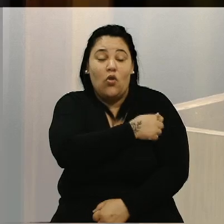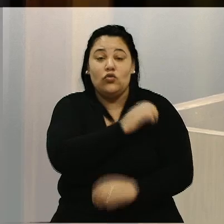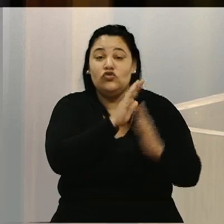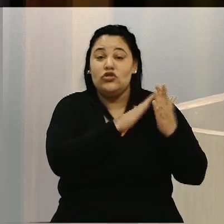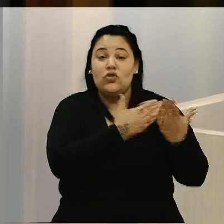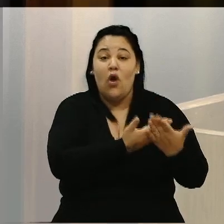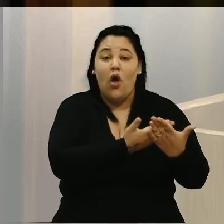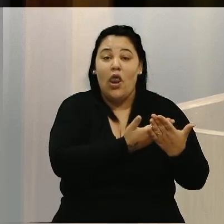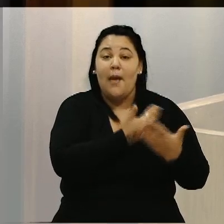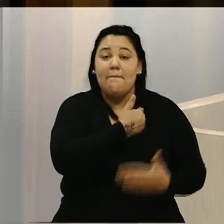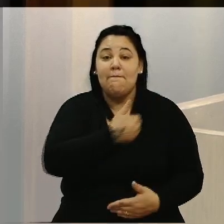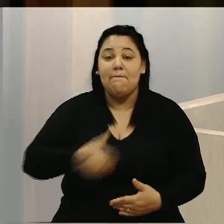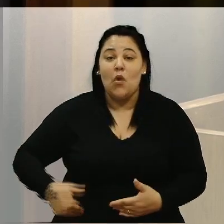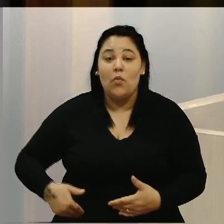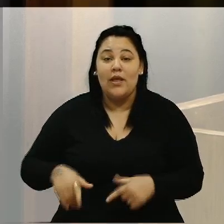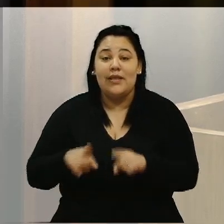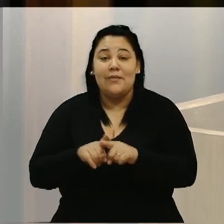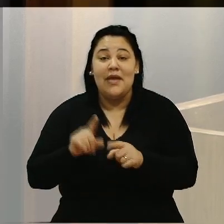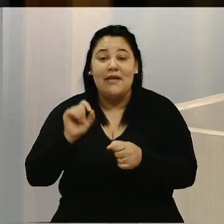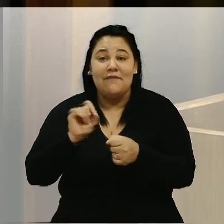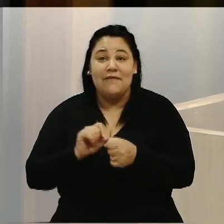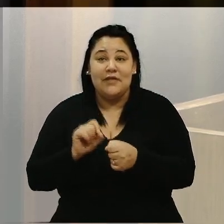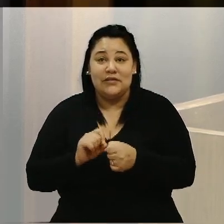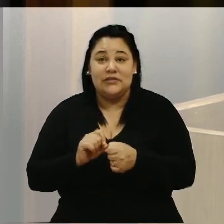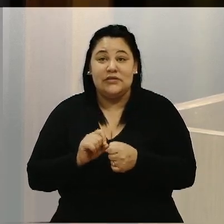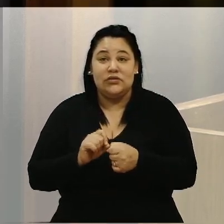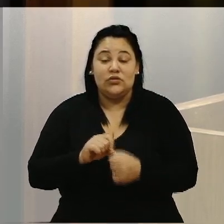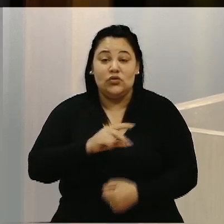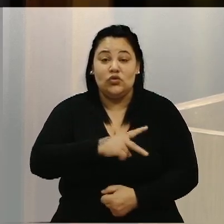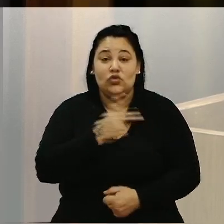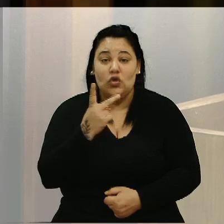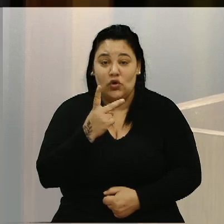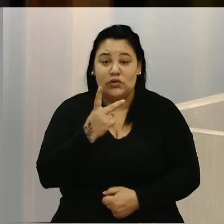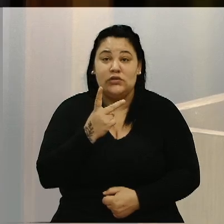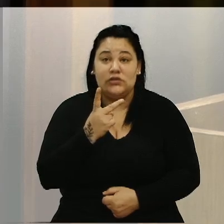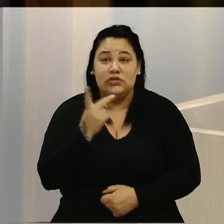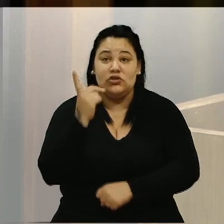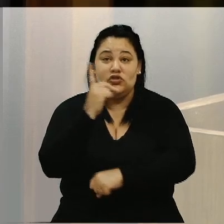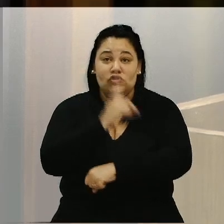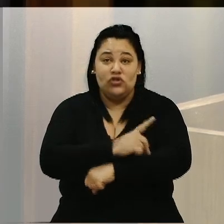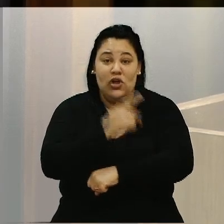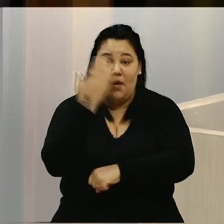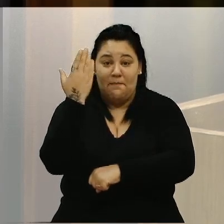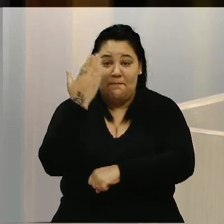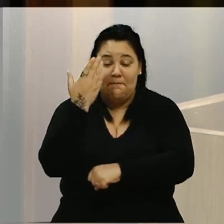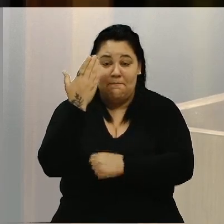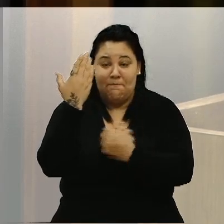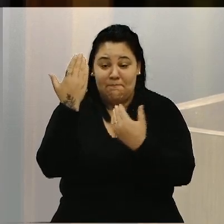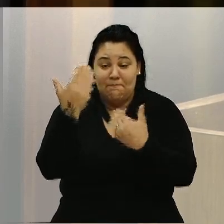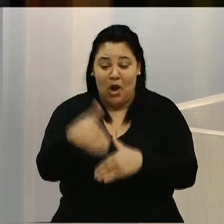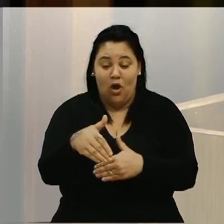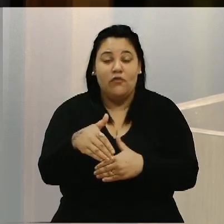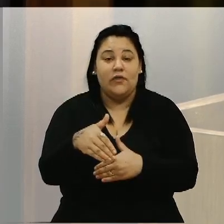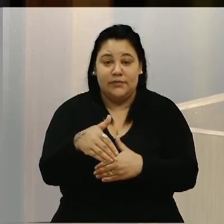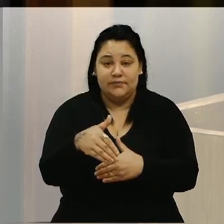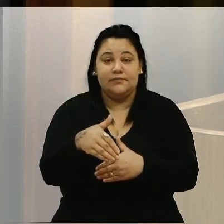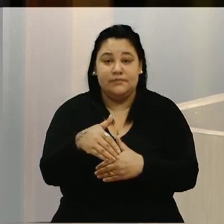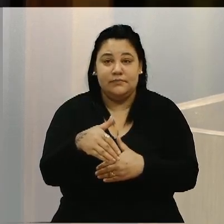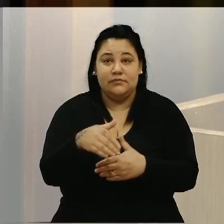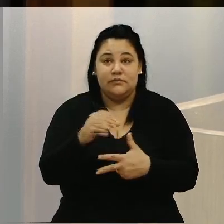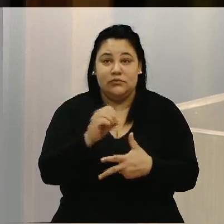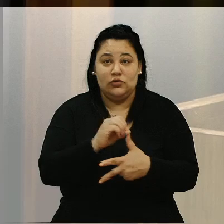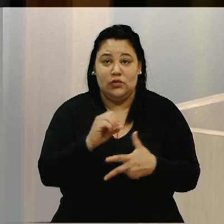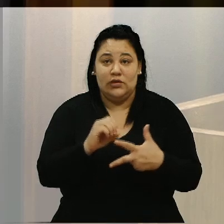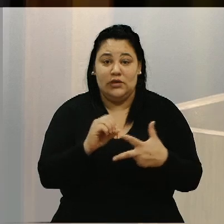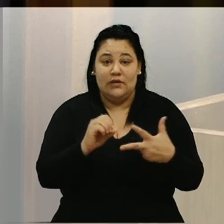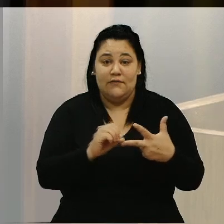que realizando os 2 dias de prova do Enem, receberá um plus a